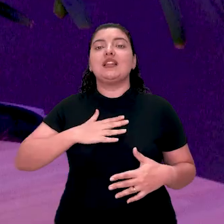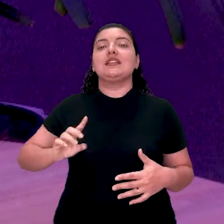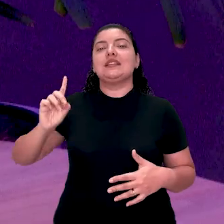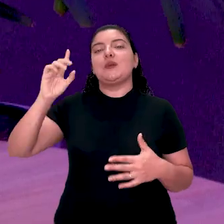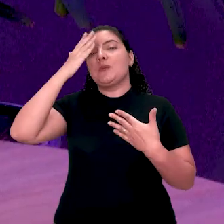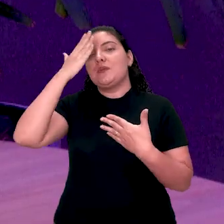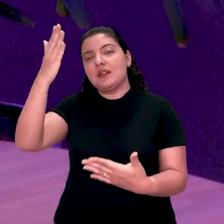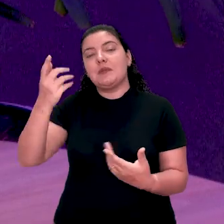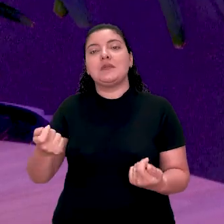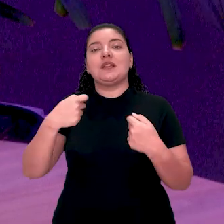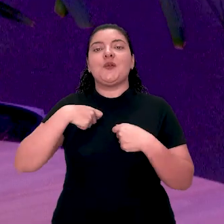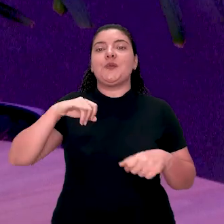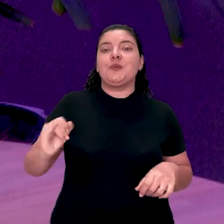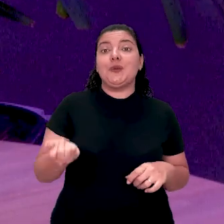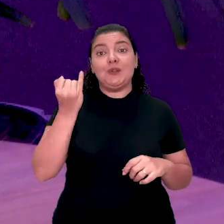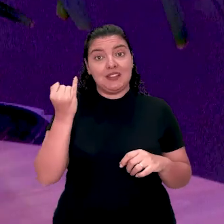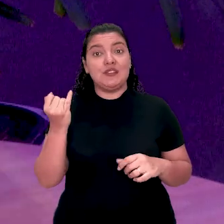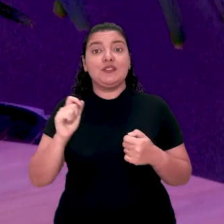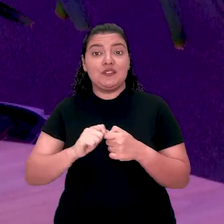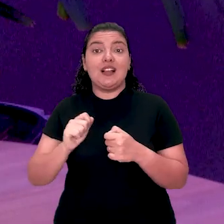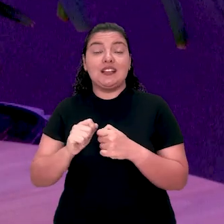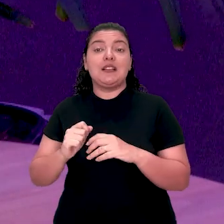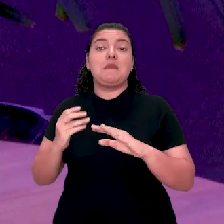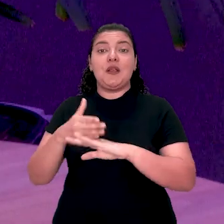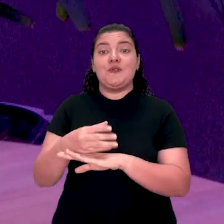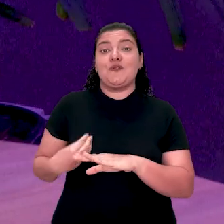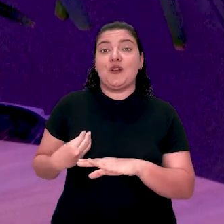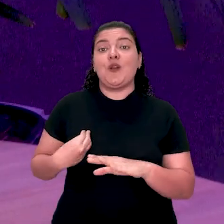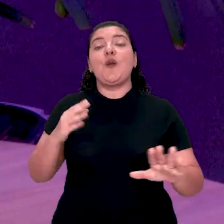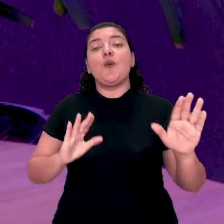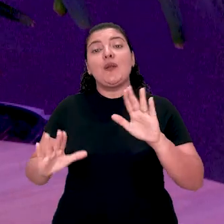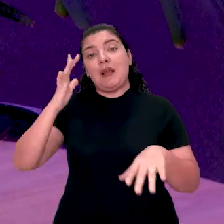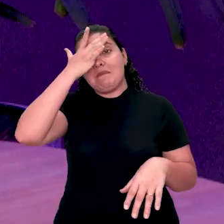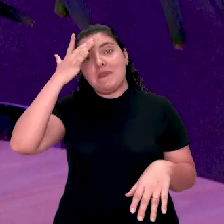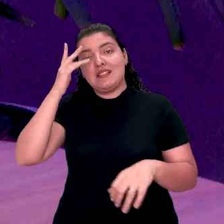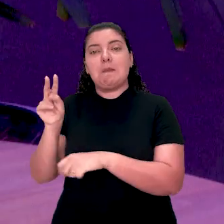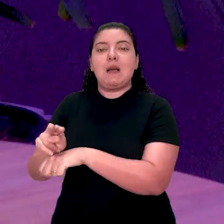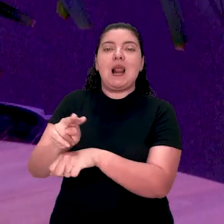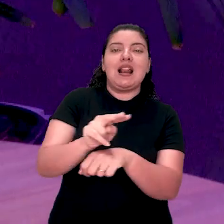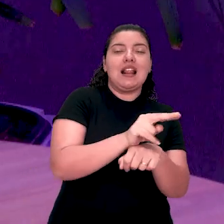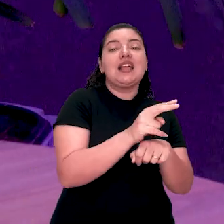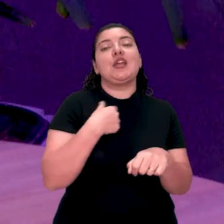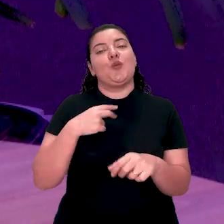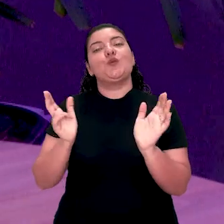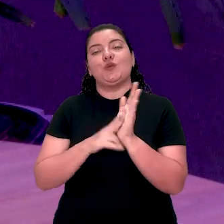né, por ter me dado a oportunidade de fazer parte da vida de alguém, de cuidar de pessoas, porque eu tenho esse viés também de